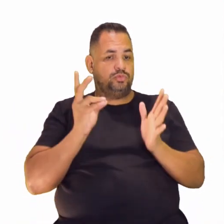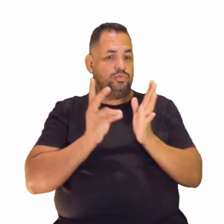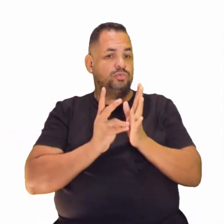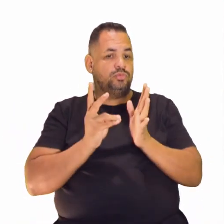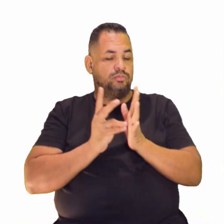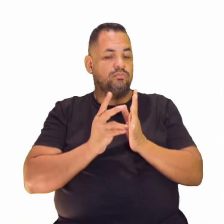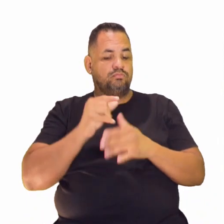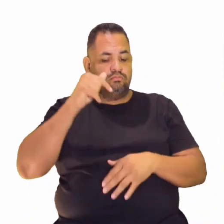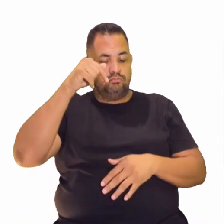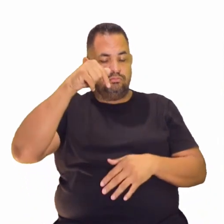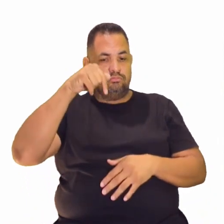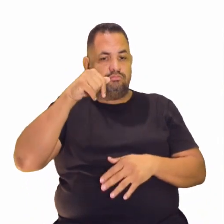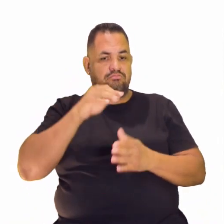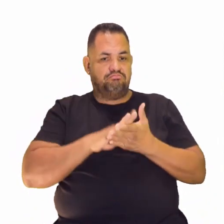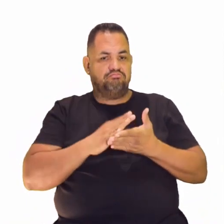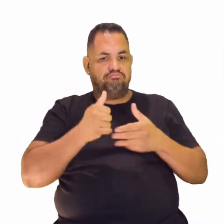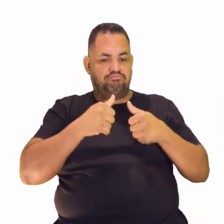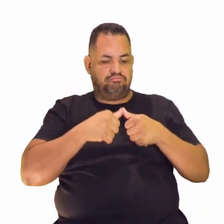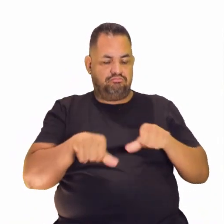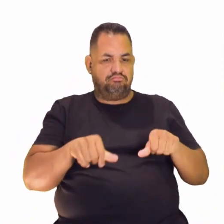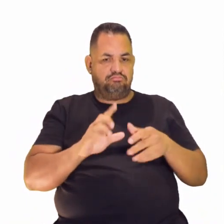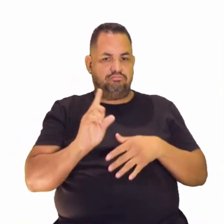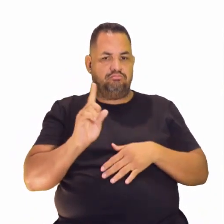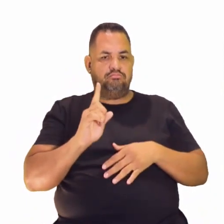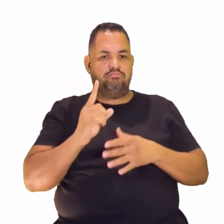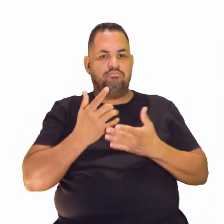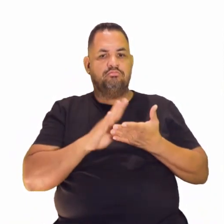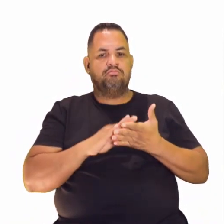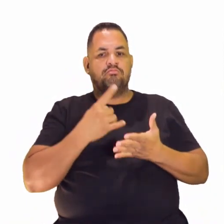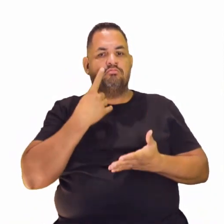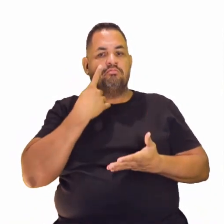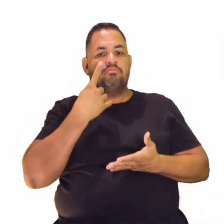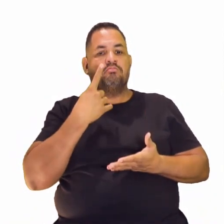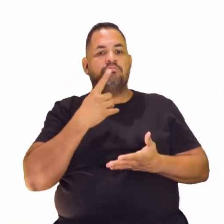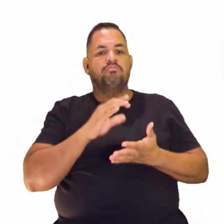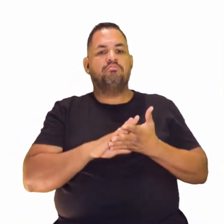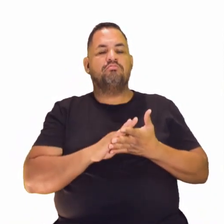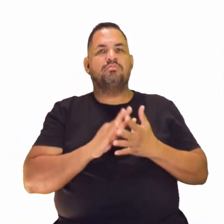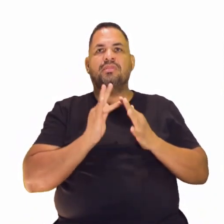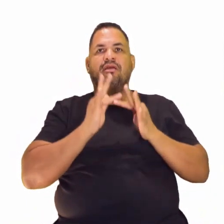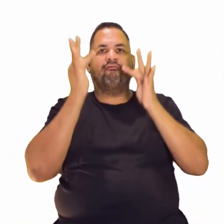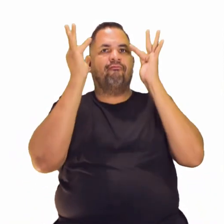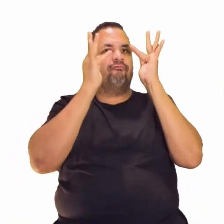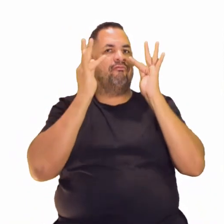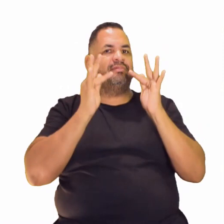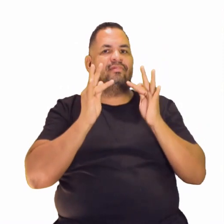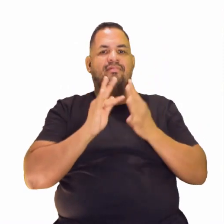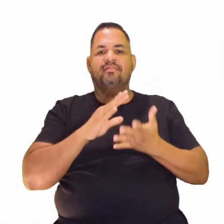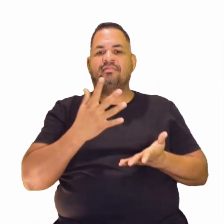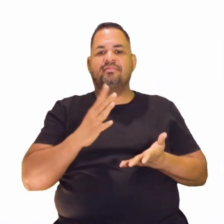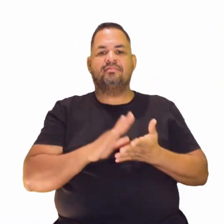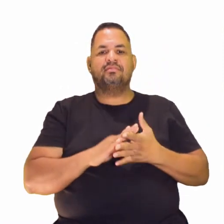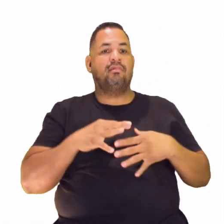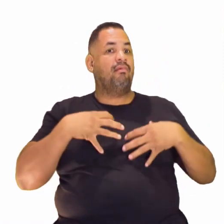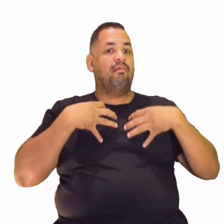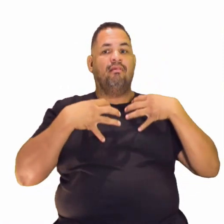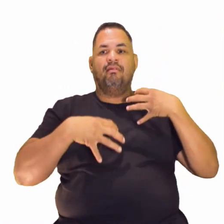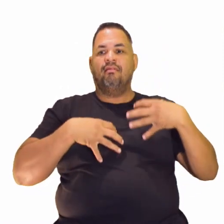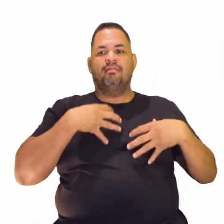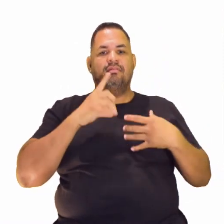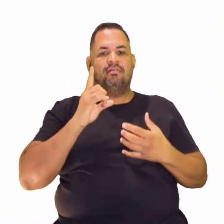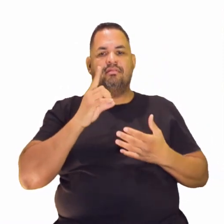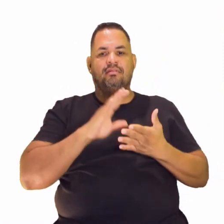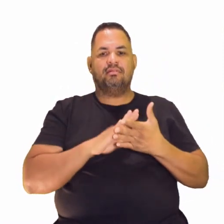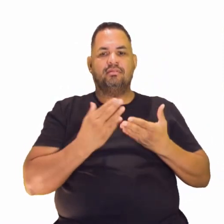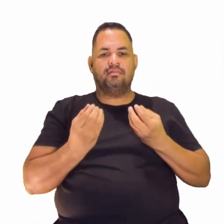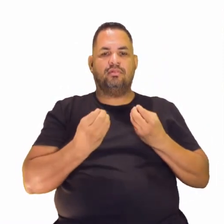ou os indígenas, né, não expressavam felicidade e euforia,